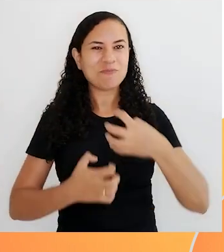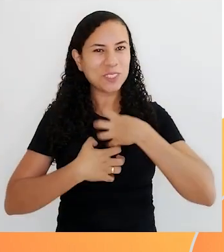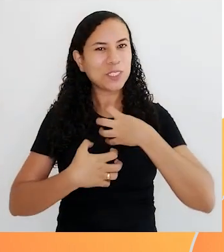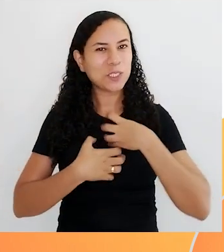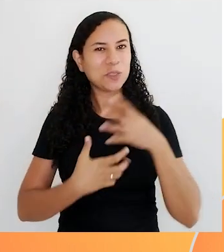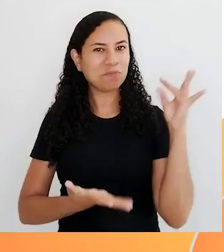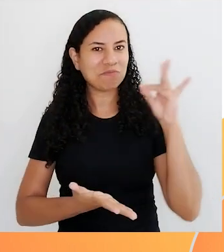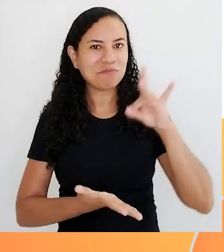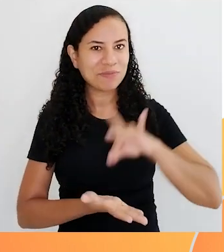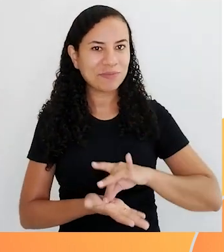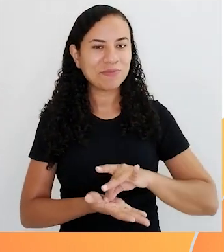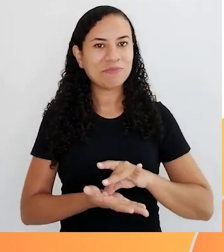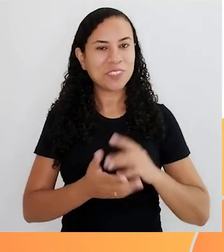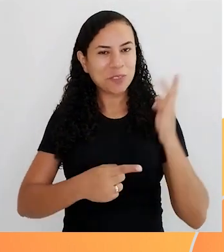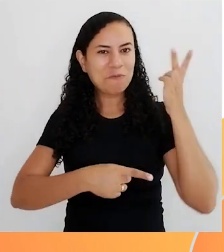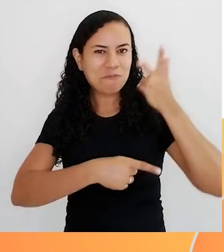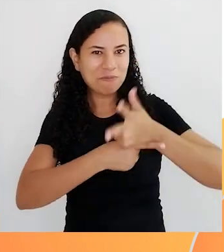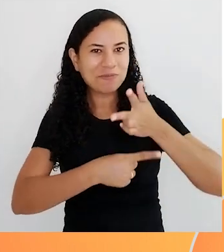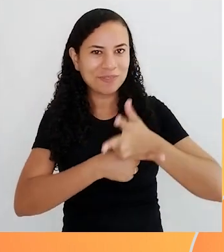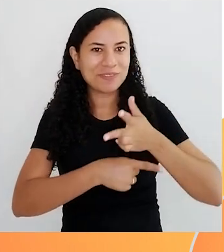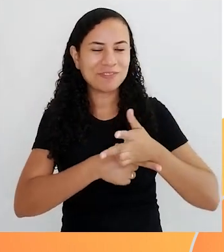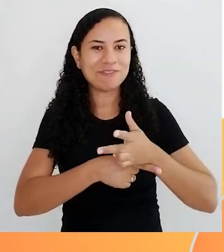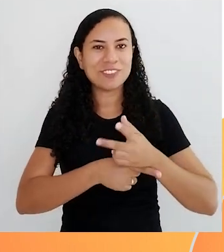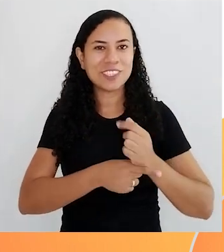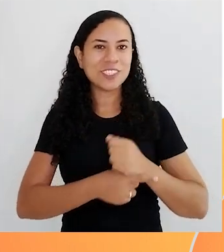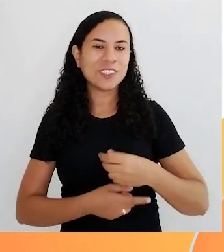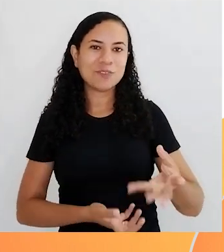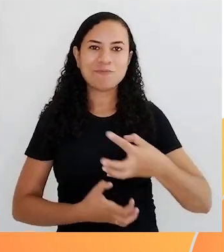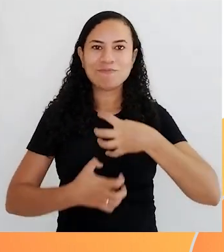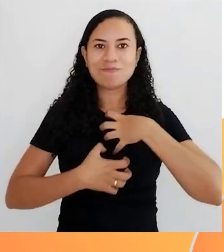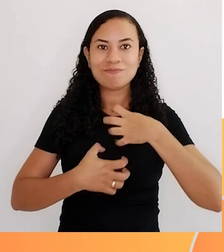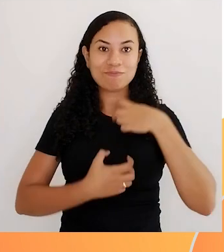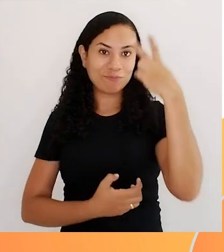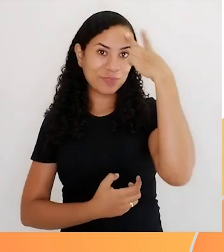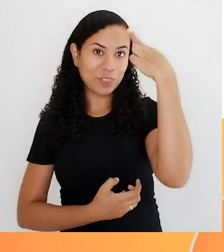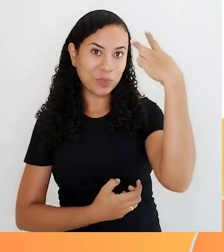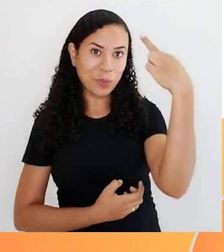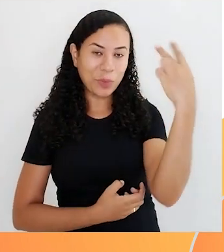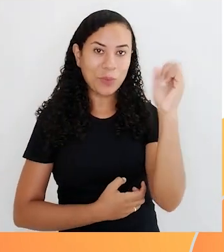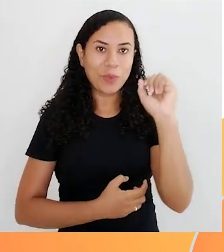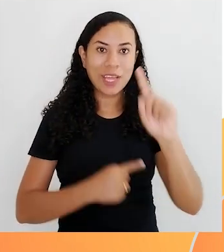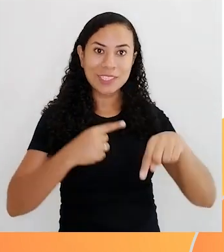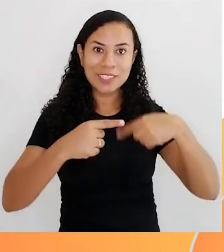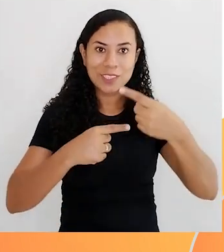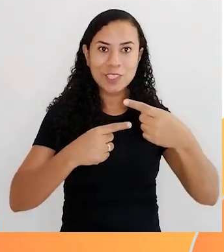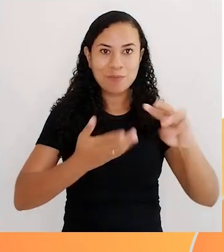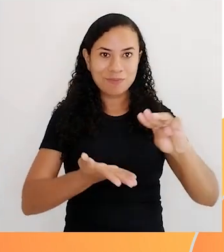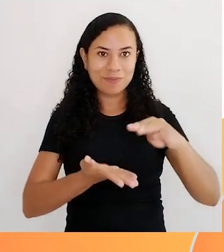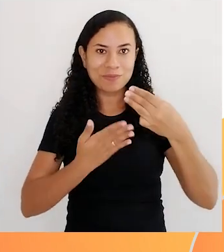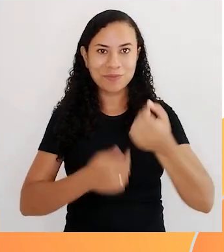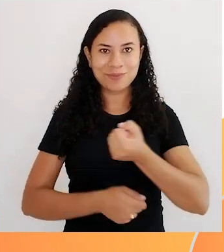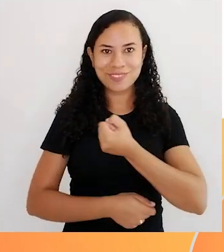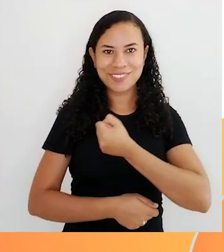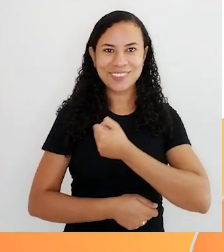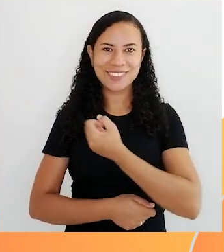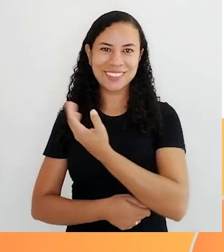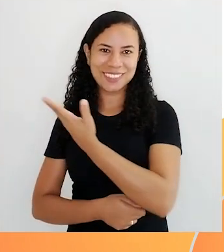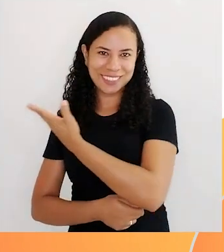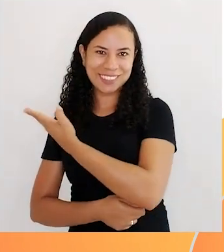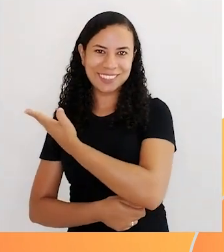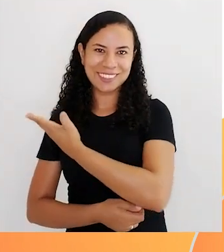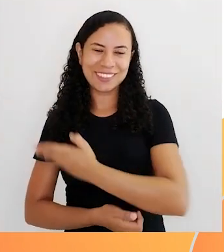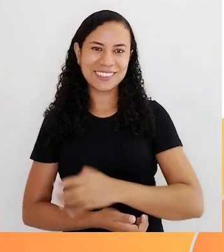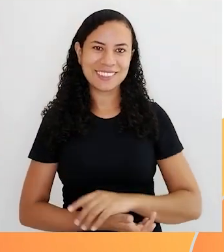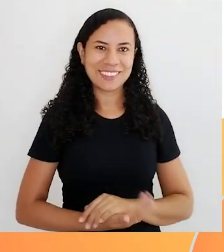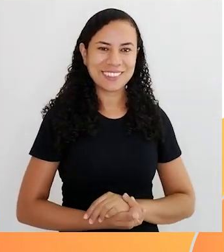esse vídeo, vivencie mesmo a história e envie para o número que aparecerá na sua